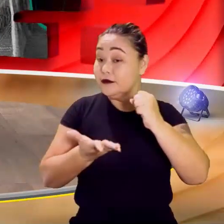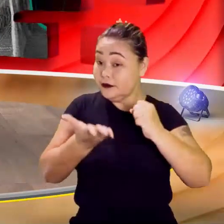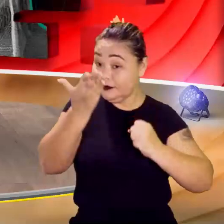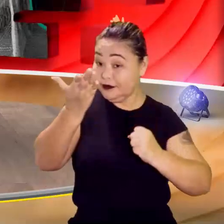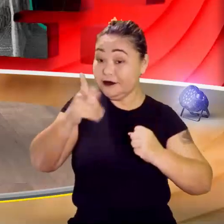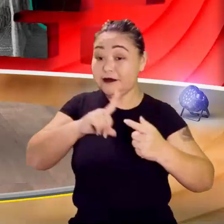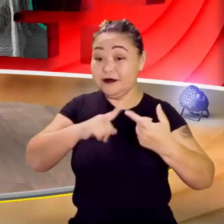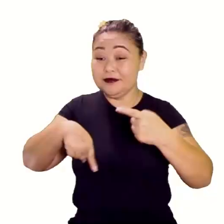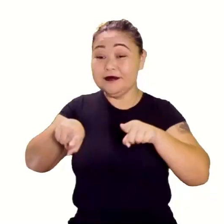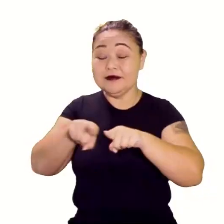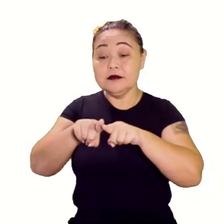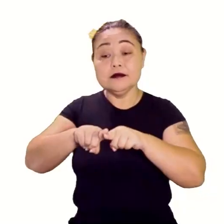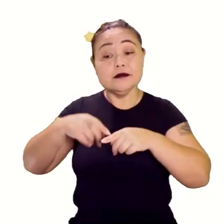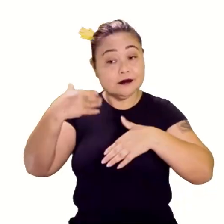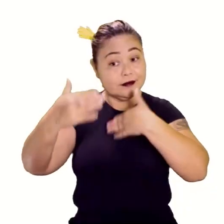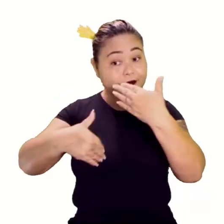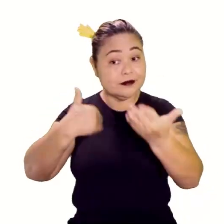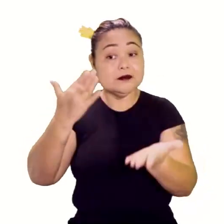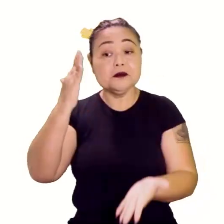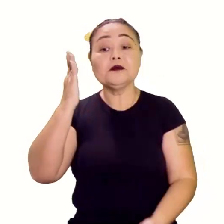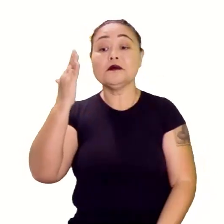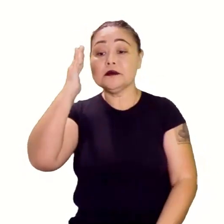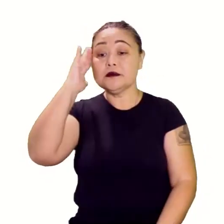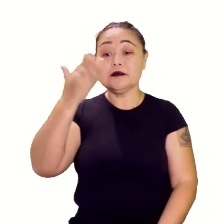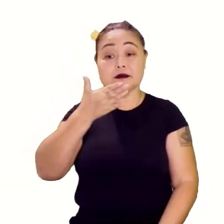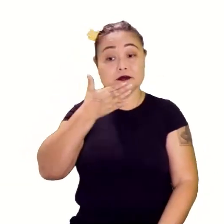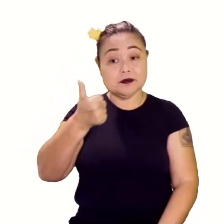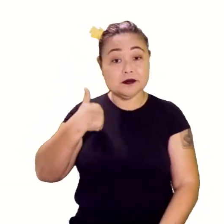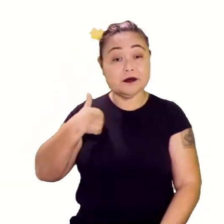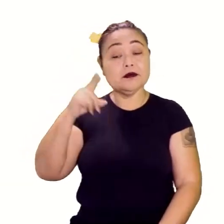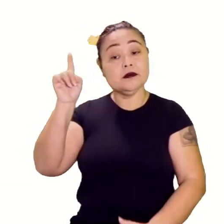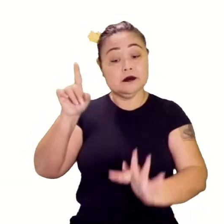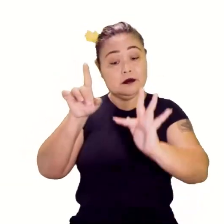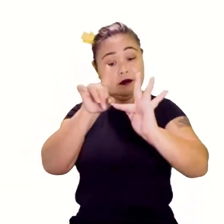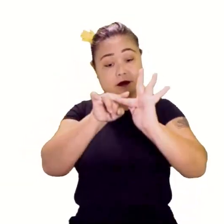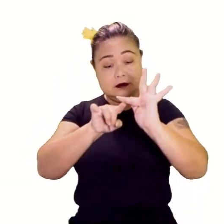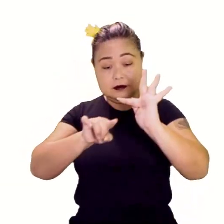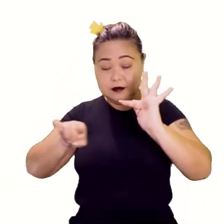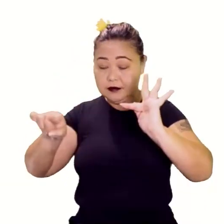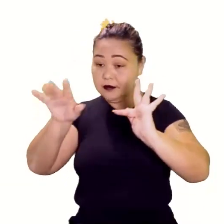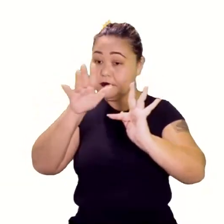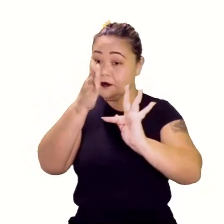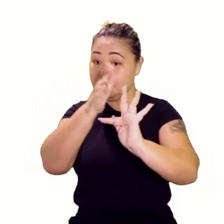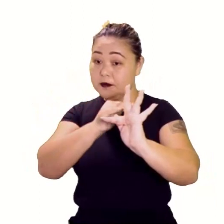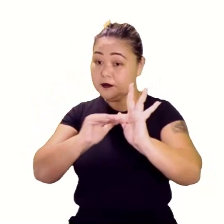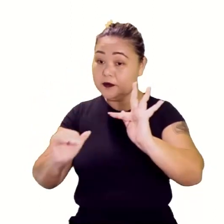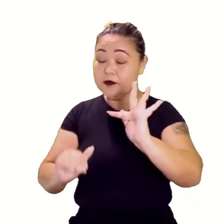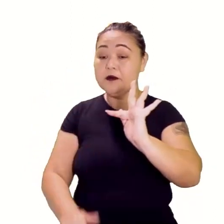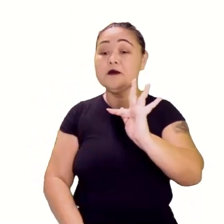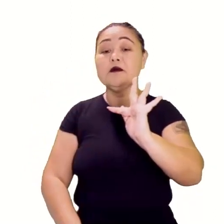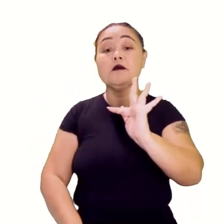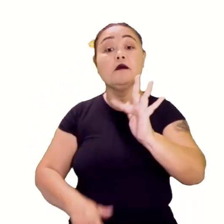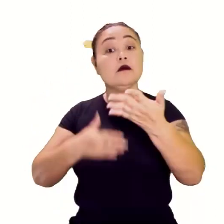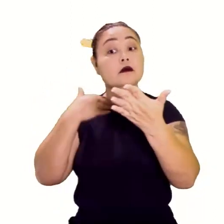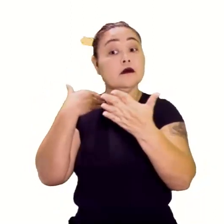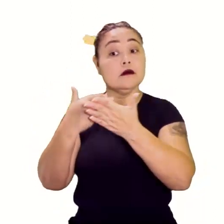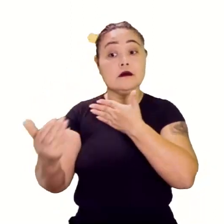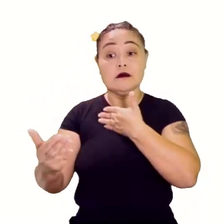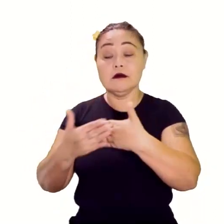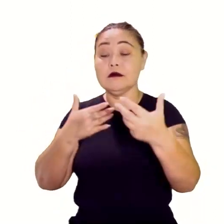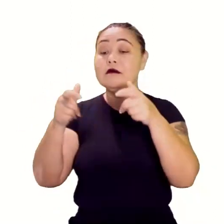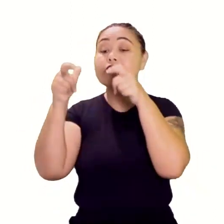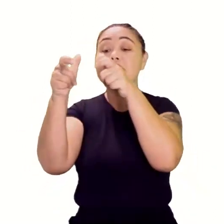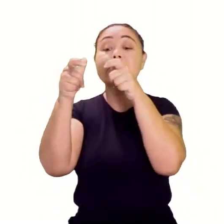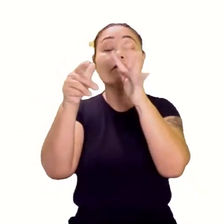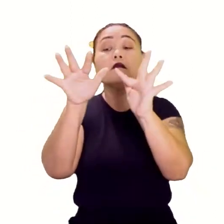dar continuidade aí e entender um pouquinho melhor, tá? Falando do gráfico da função... Nós temos o seguinte, em qualquer